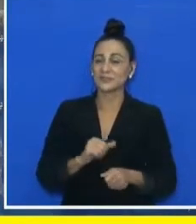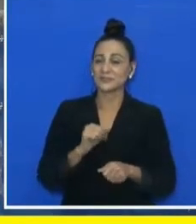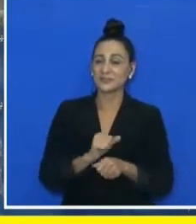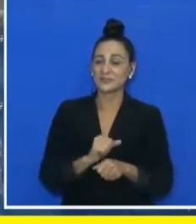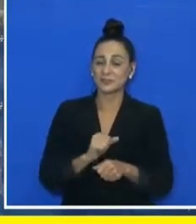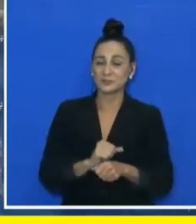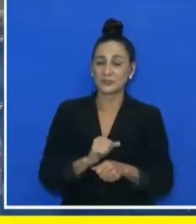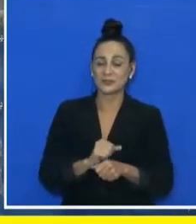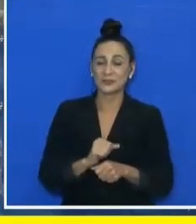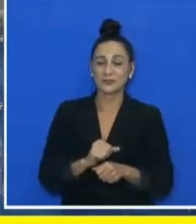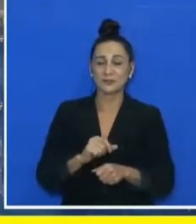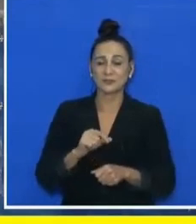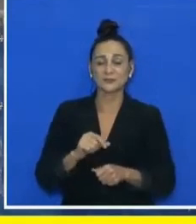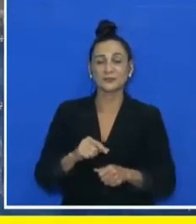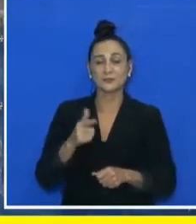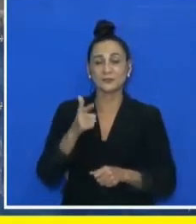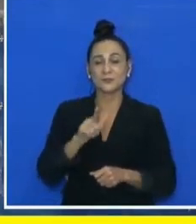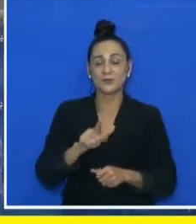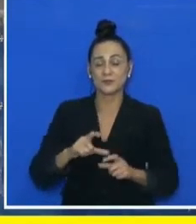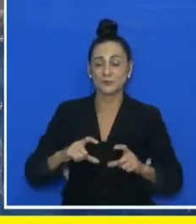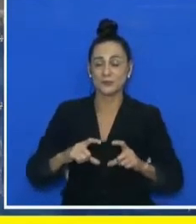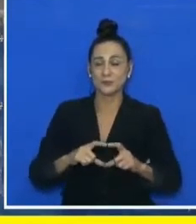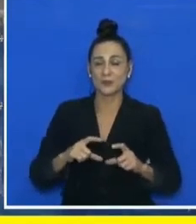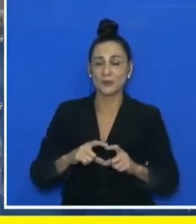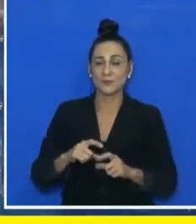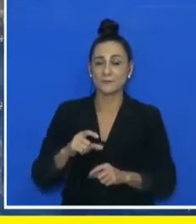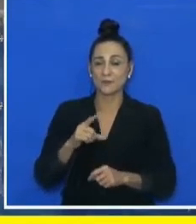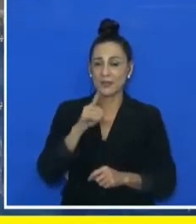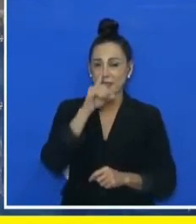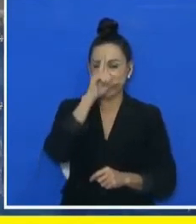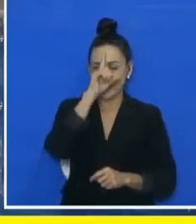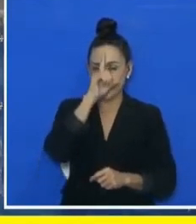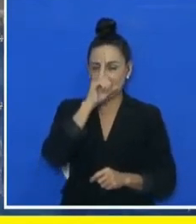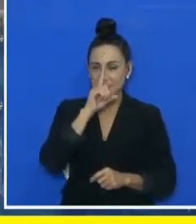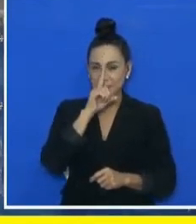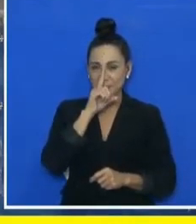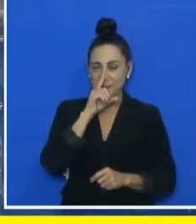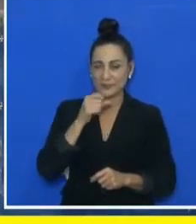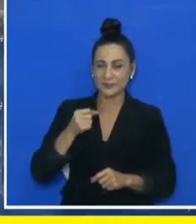Aguardando a terceira bola. Bola amarela, número